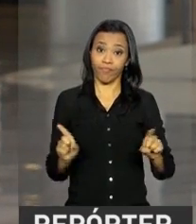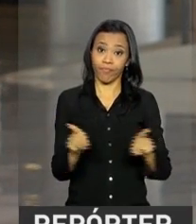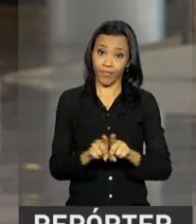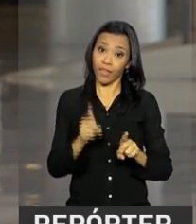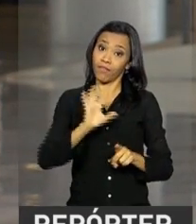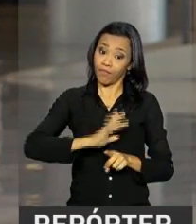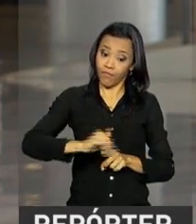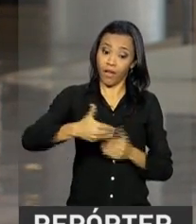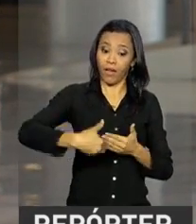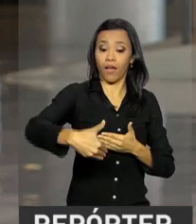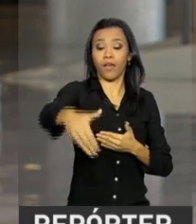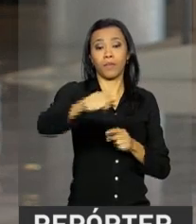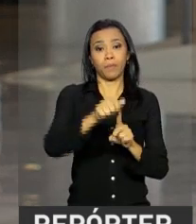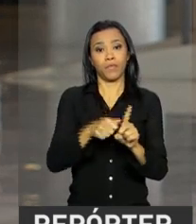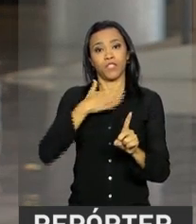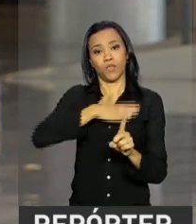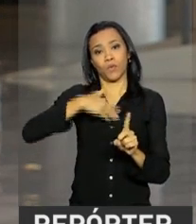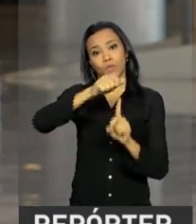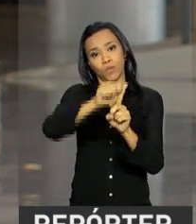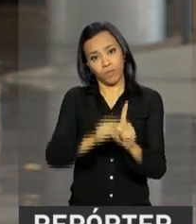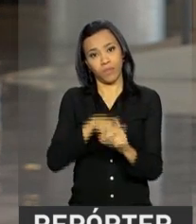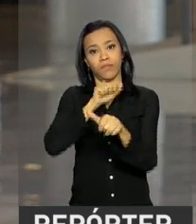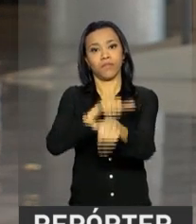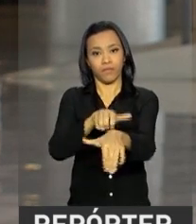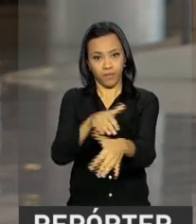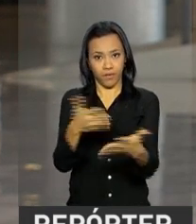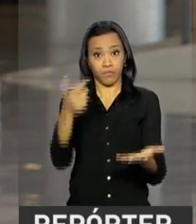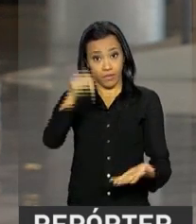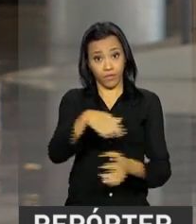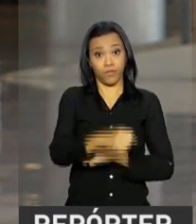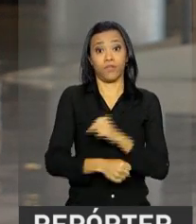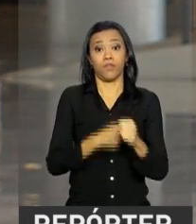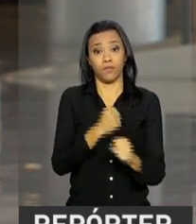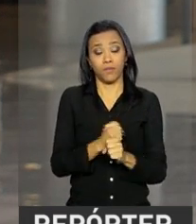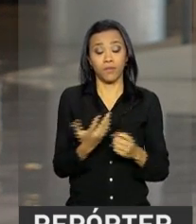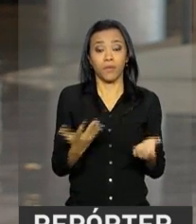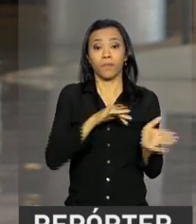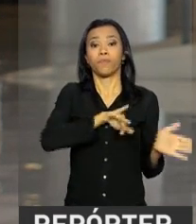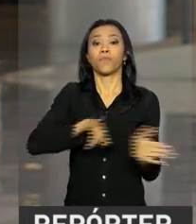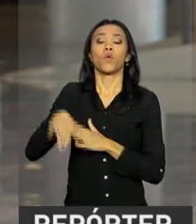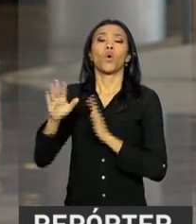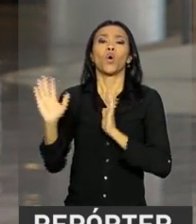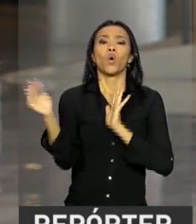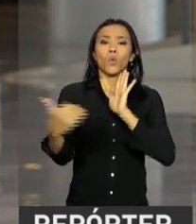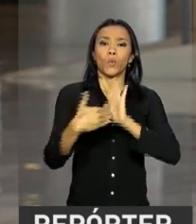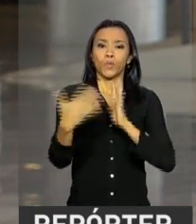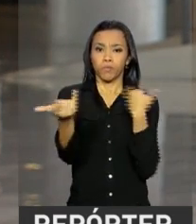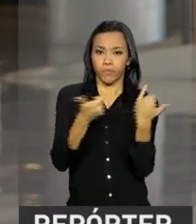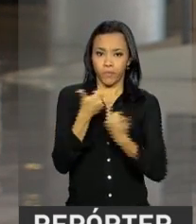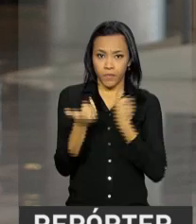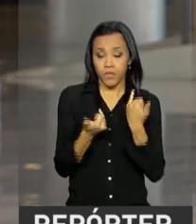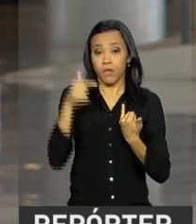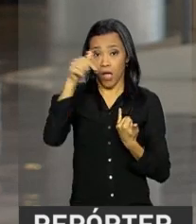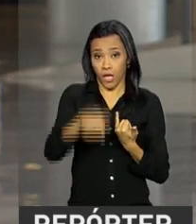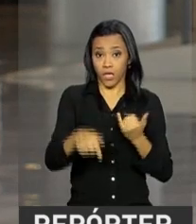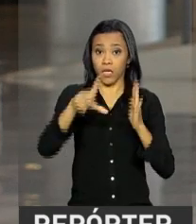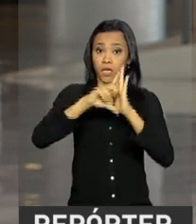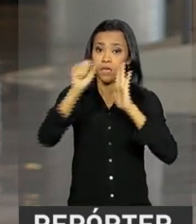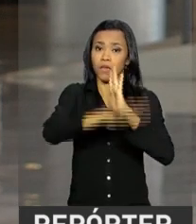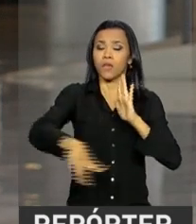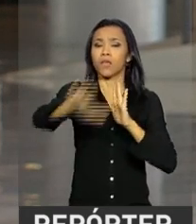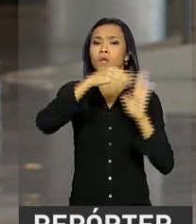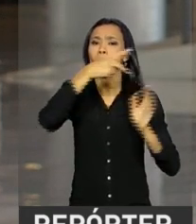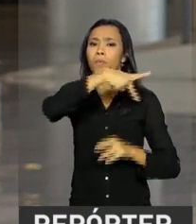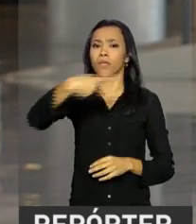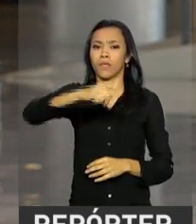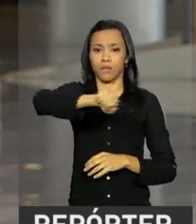Paralímpicos que acontecem nos meses de agosto e setembro deste ano. E, Daniela, uma última informação aqui do Palácio do Planalto. O presidente em exercício,